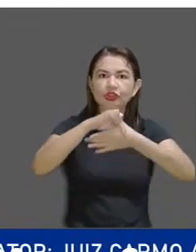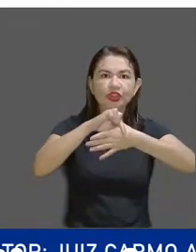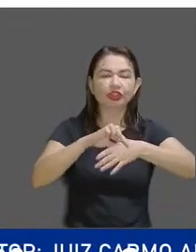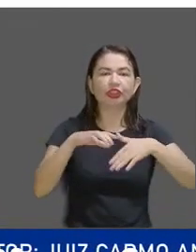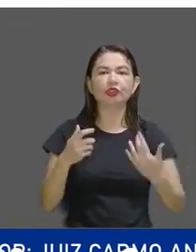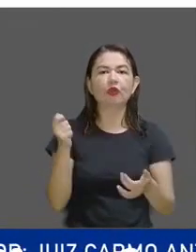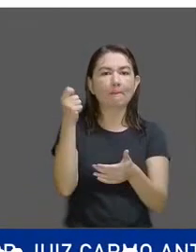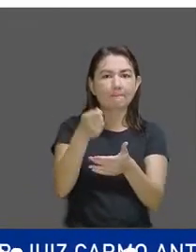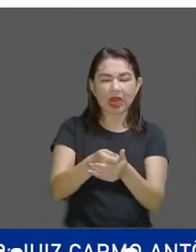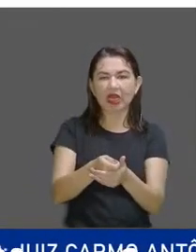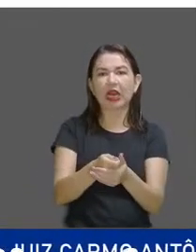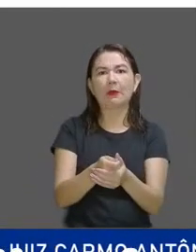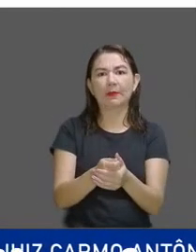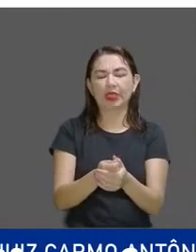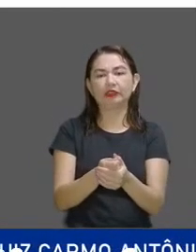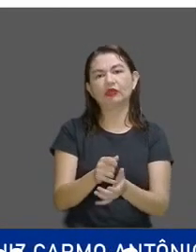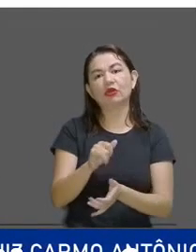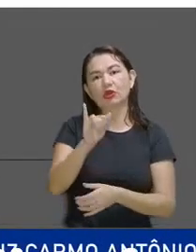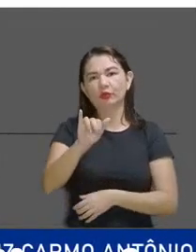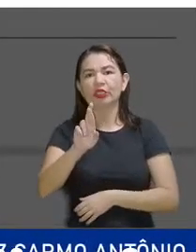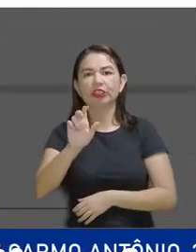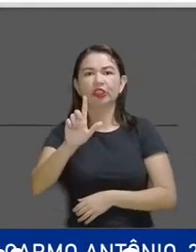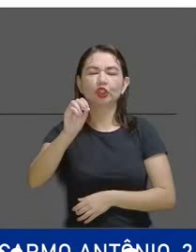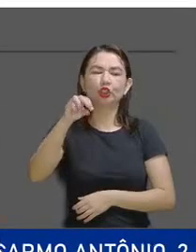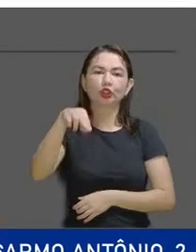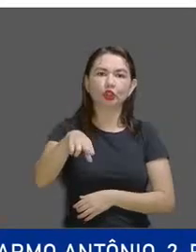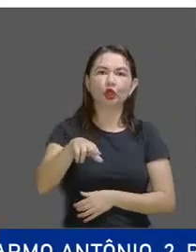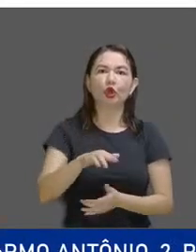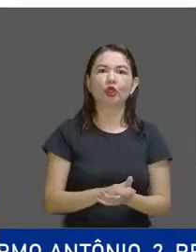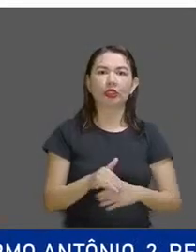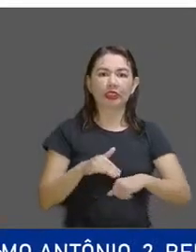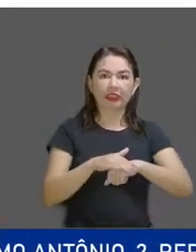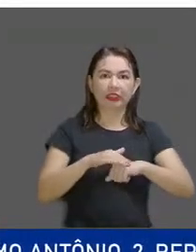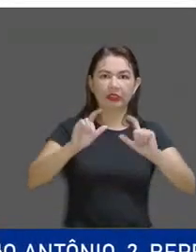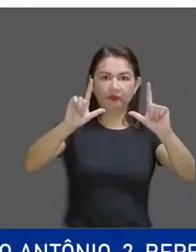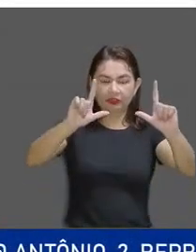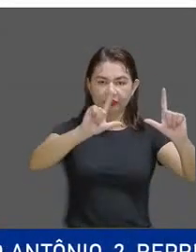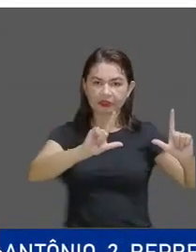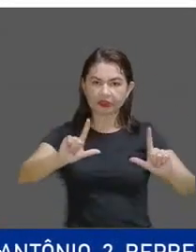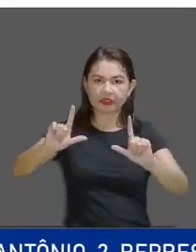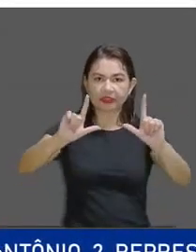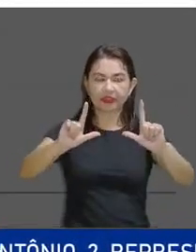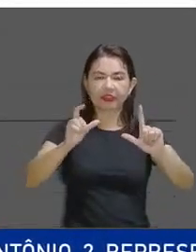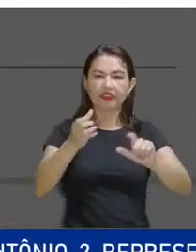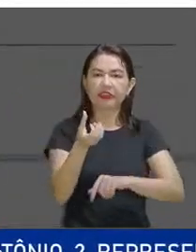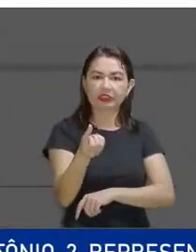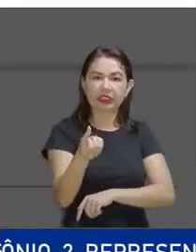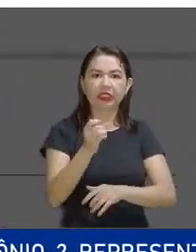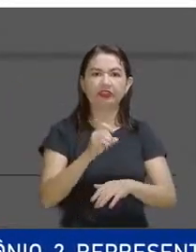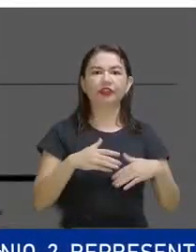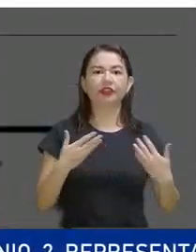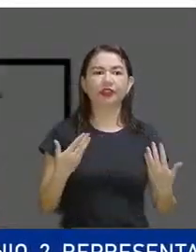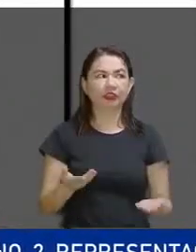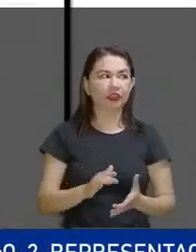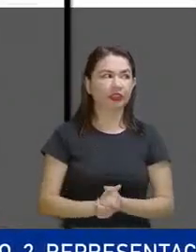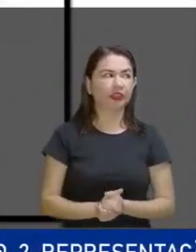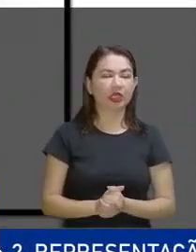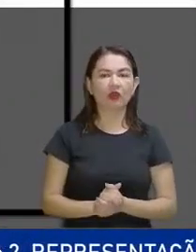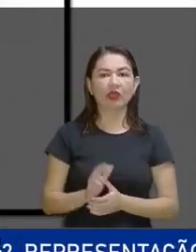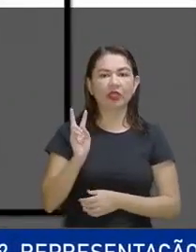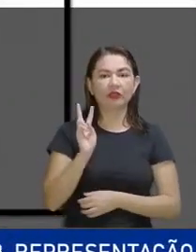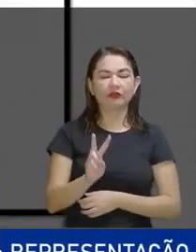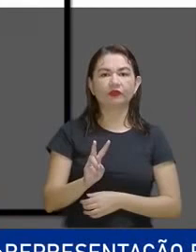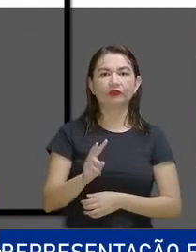feito pagamentos diretamente a Irlon, conforme se vê no diálogo abaixo, na imagem 6. No qual ele mesmo envia